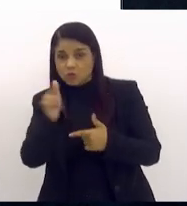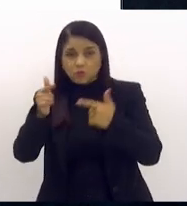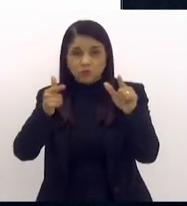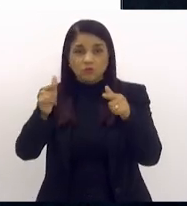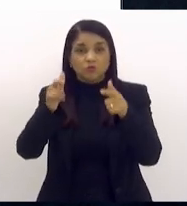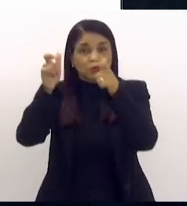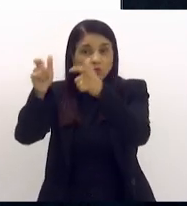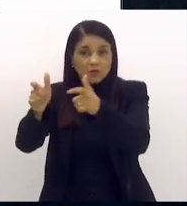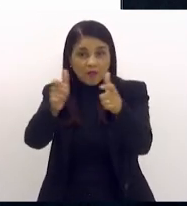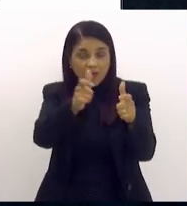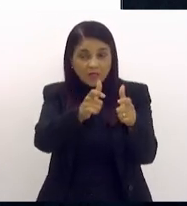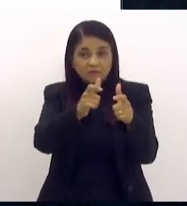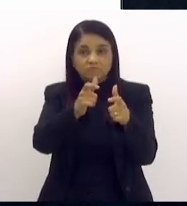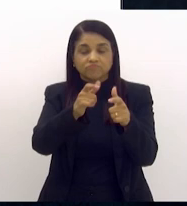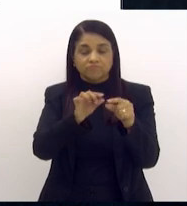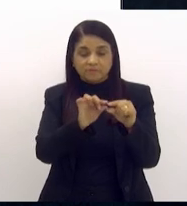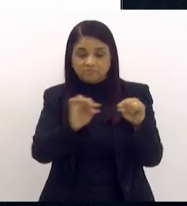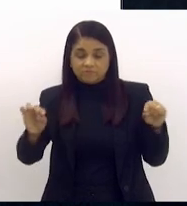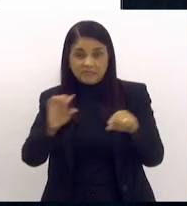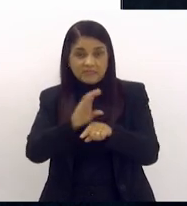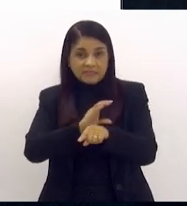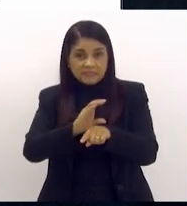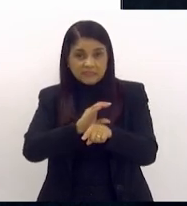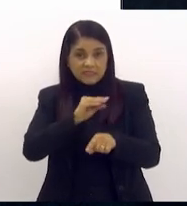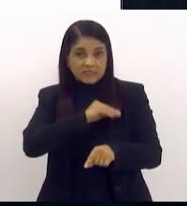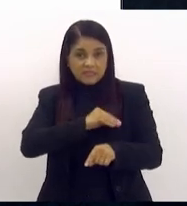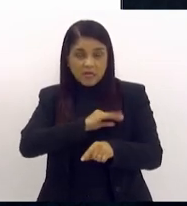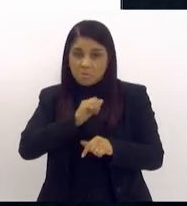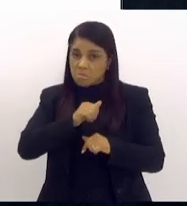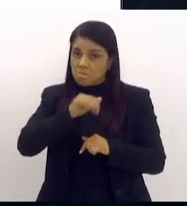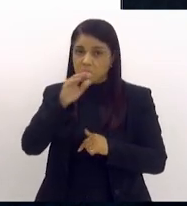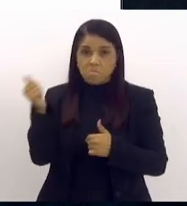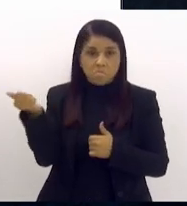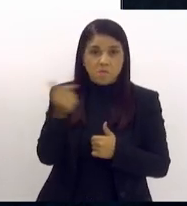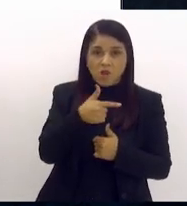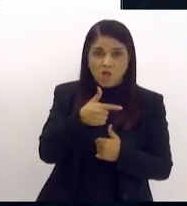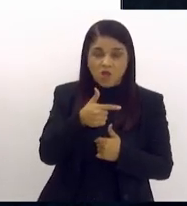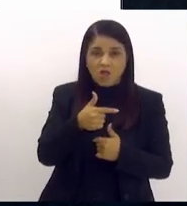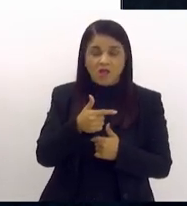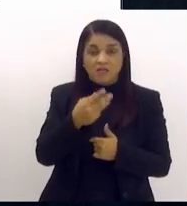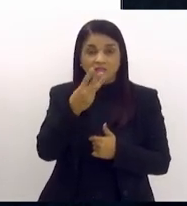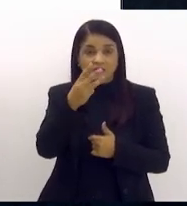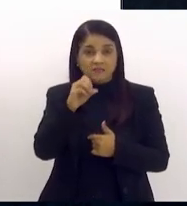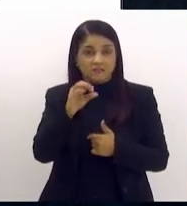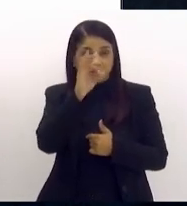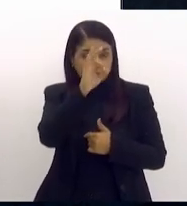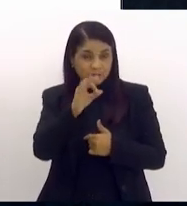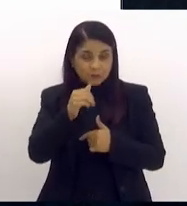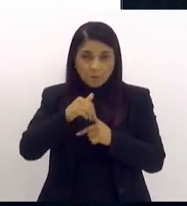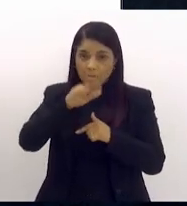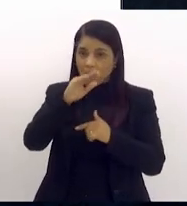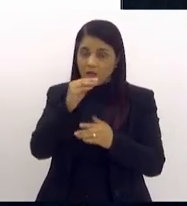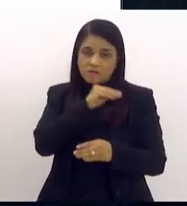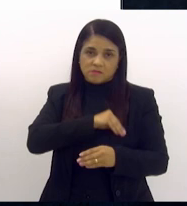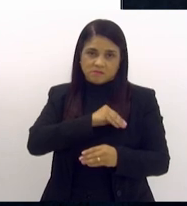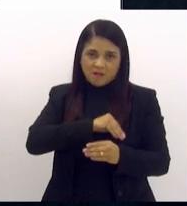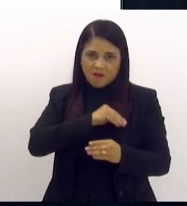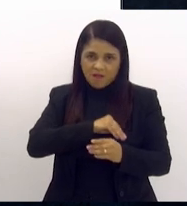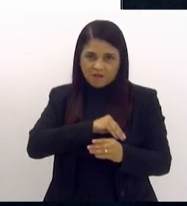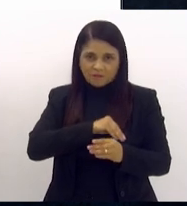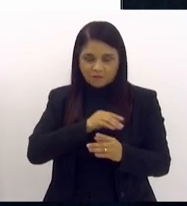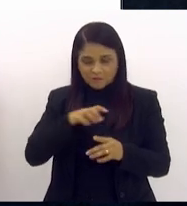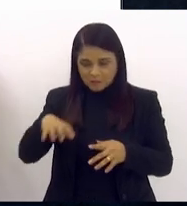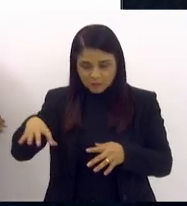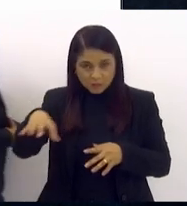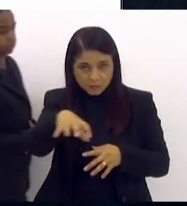indústria naval ela pagava melhor do que os outros setores tá ela pagava em média 30% mais do que os outros setores